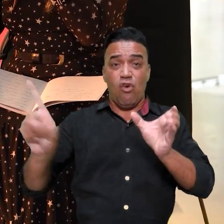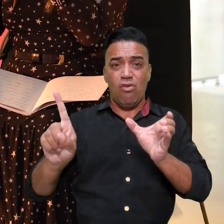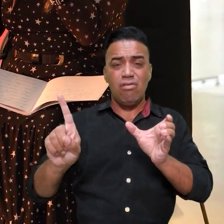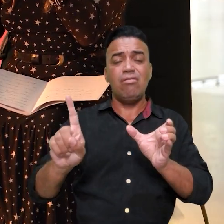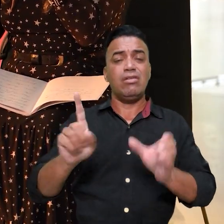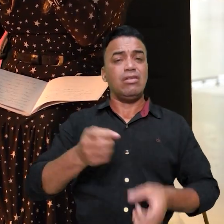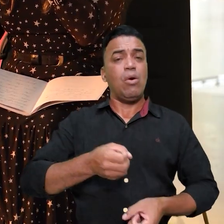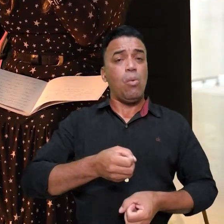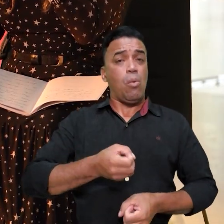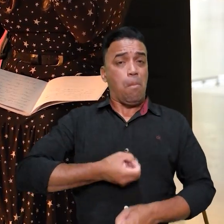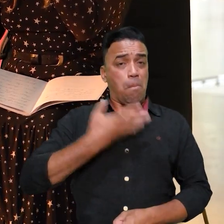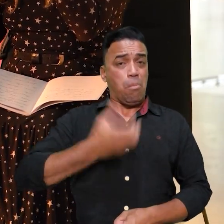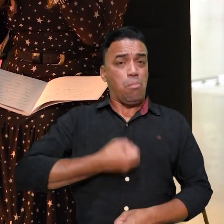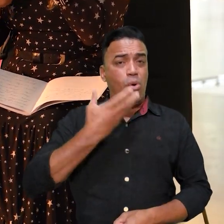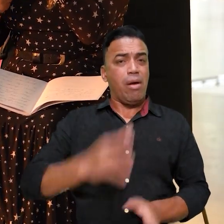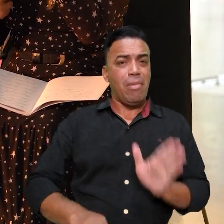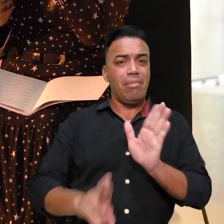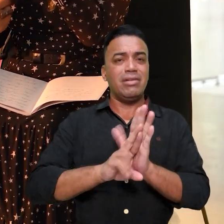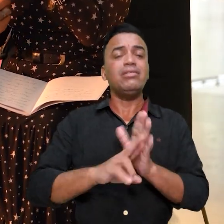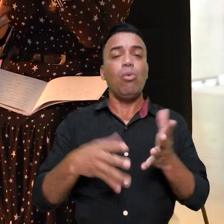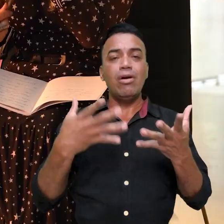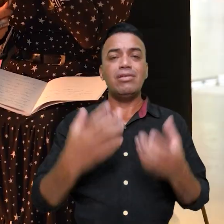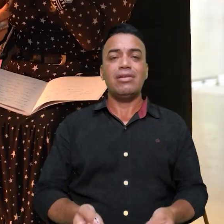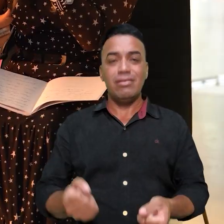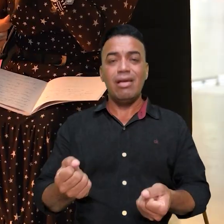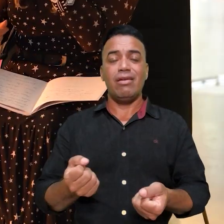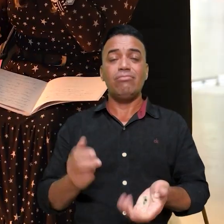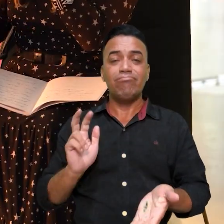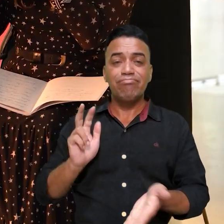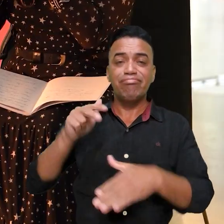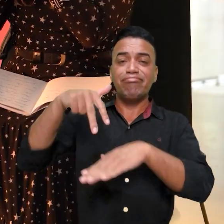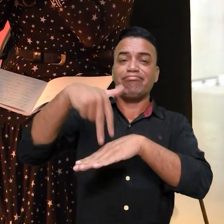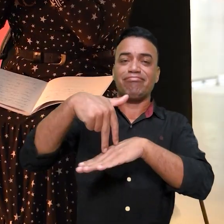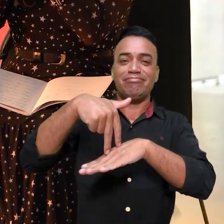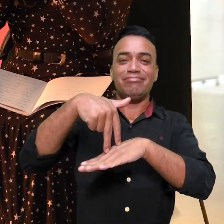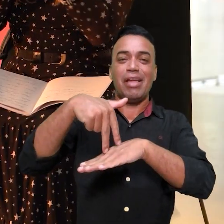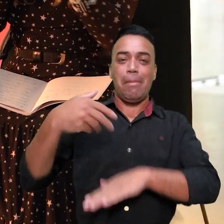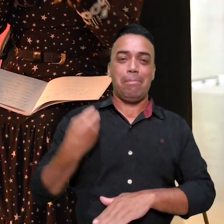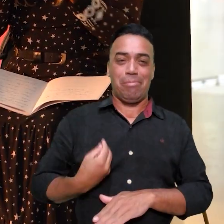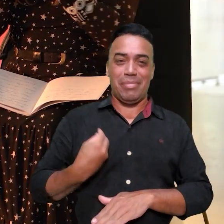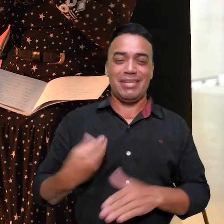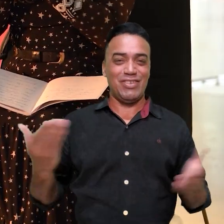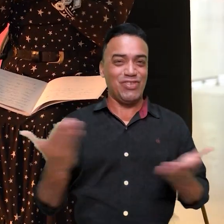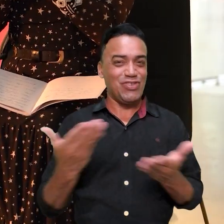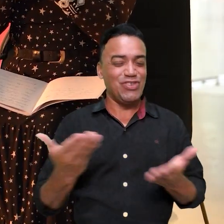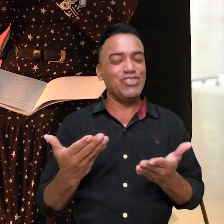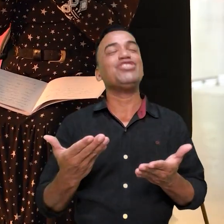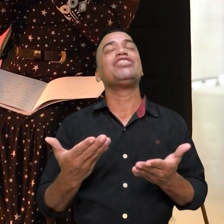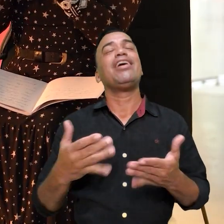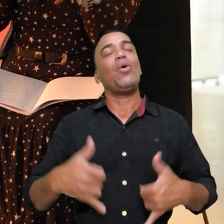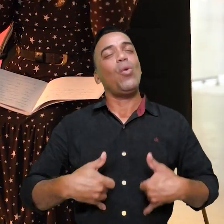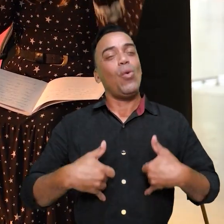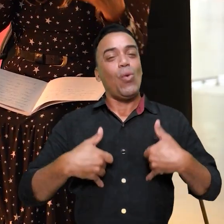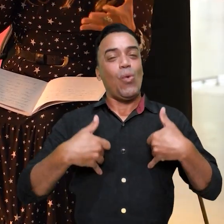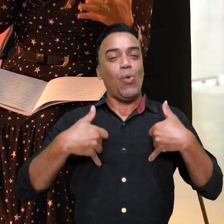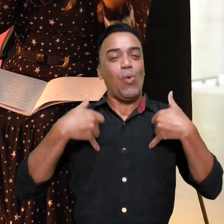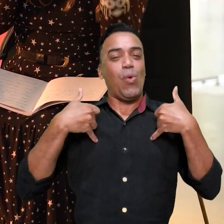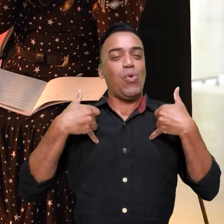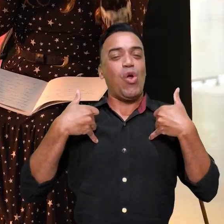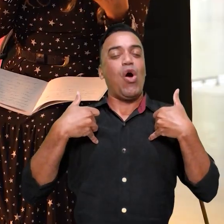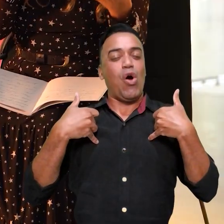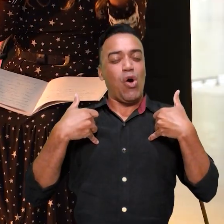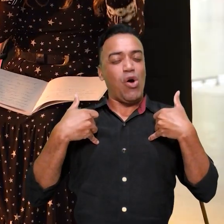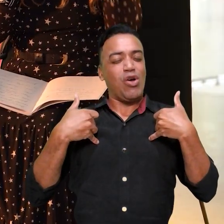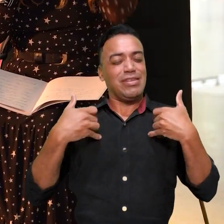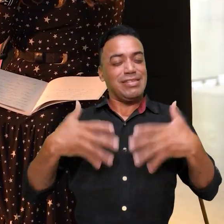poema representa, eu aceitei vir aqui hoje e estou aqui muito orgulhosa de estar aqui,